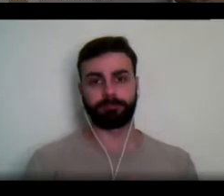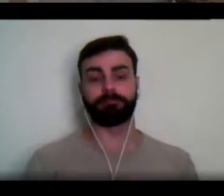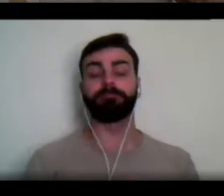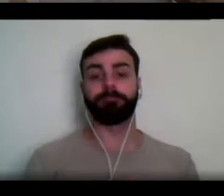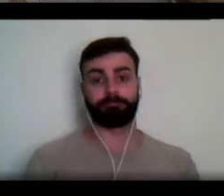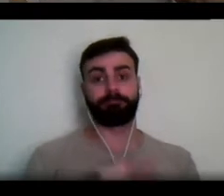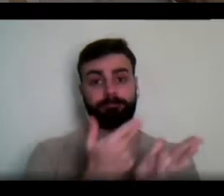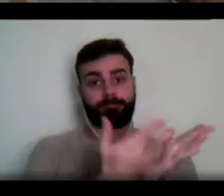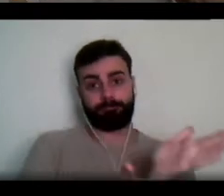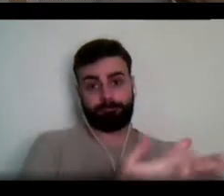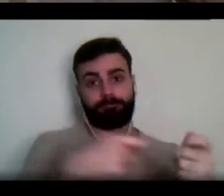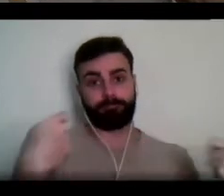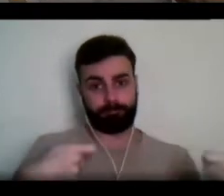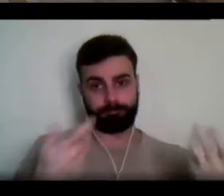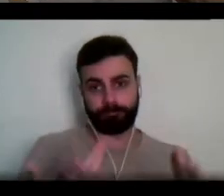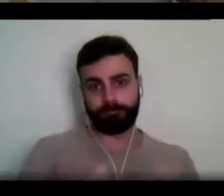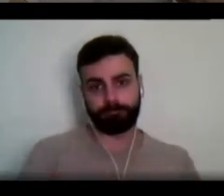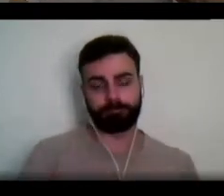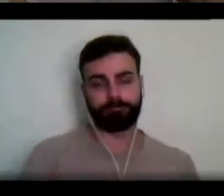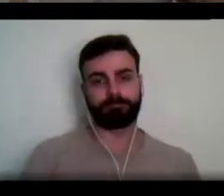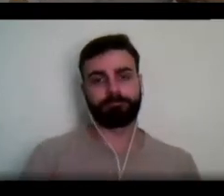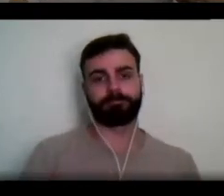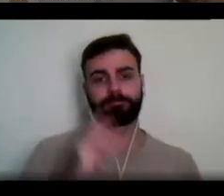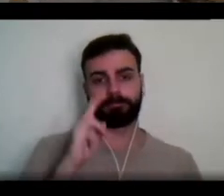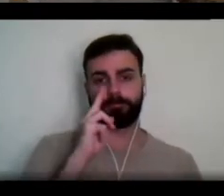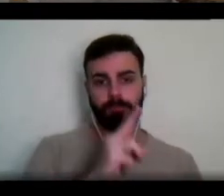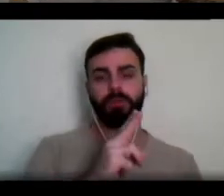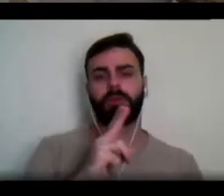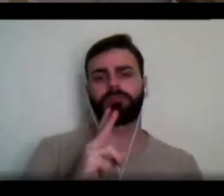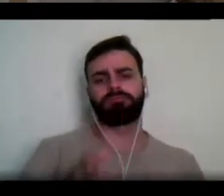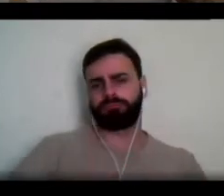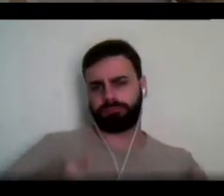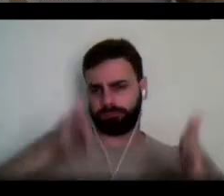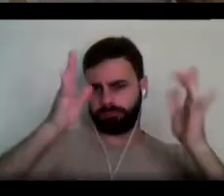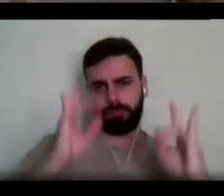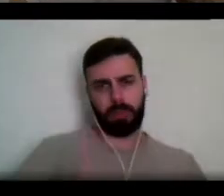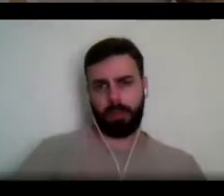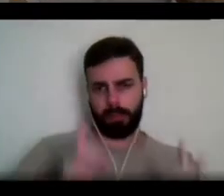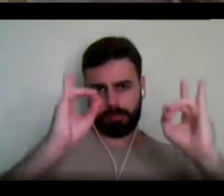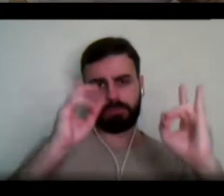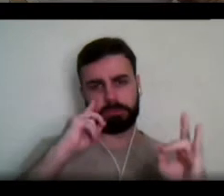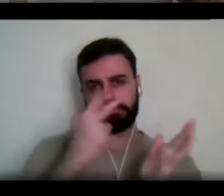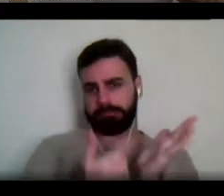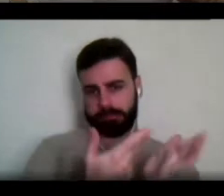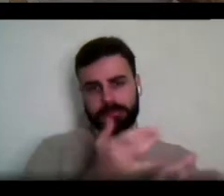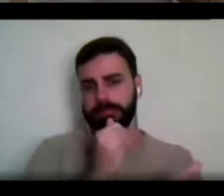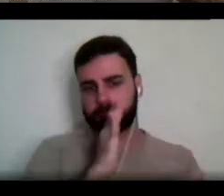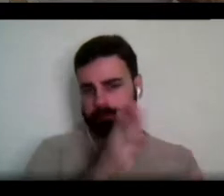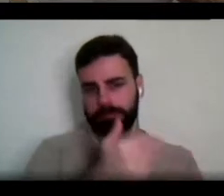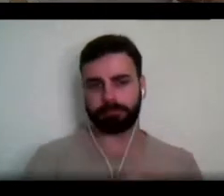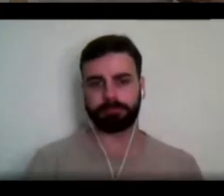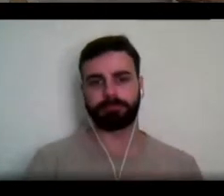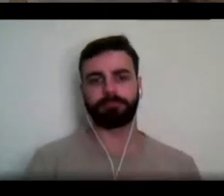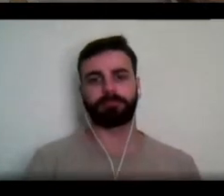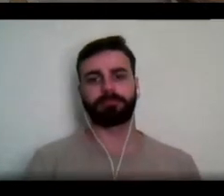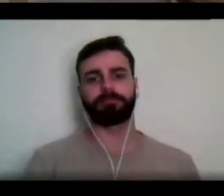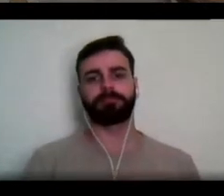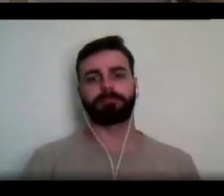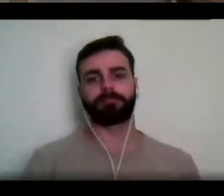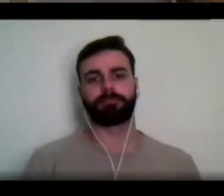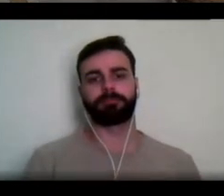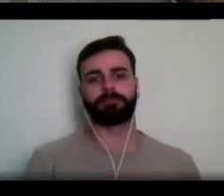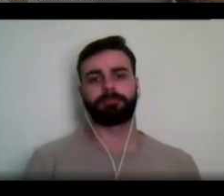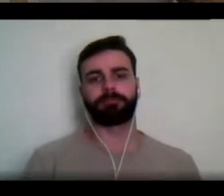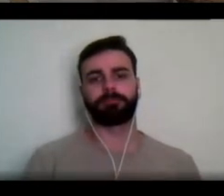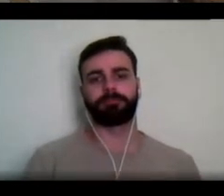é um esquema. Então, o meu esquema é o seguinte. Aqui está o prédio, tá? Aqui está o